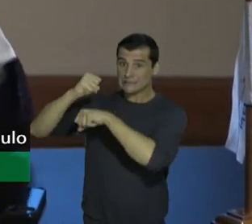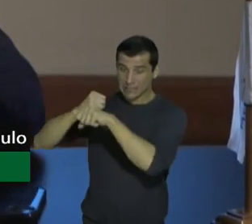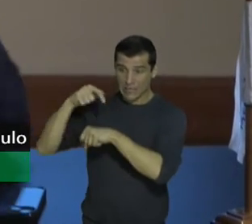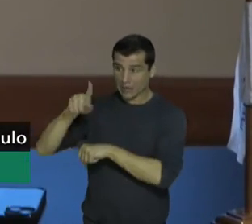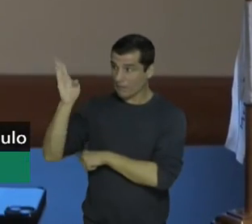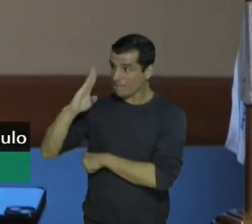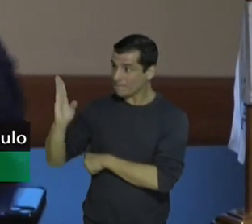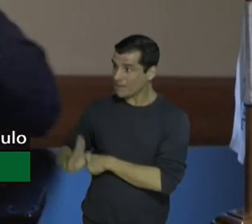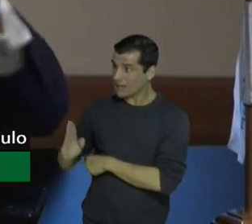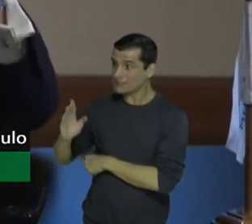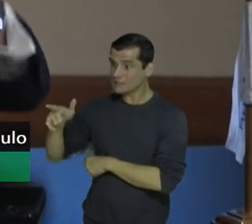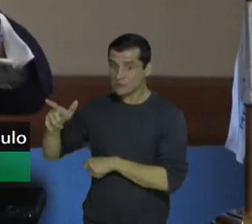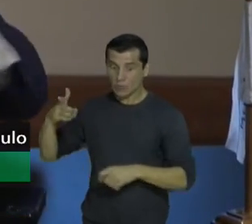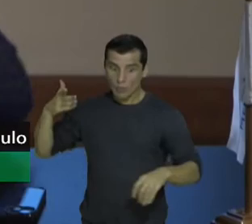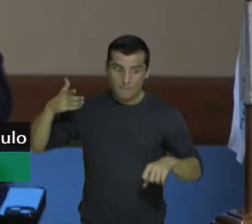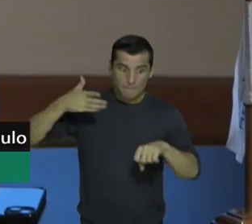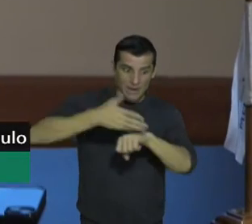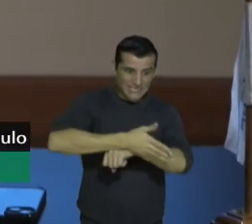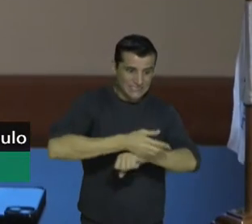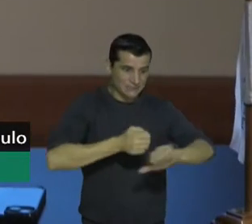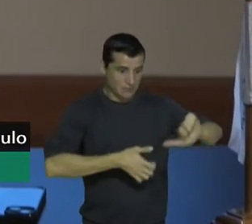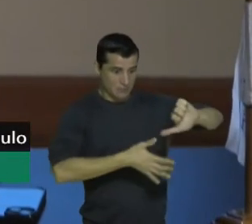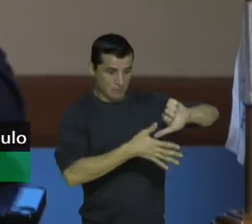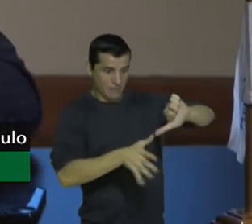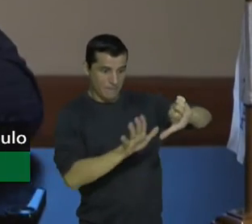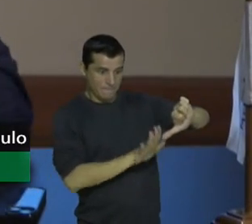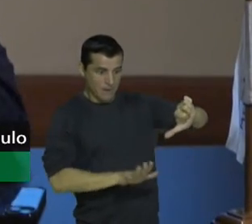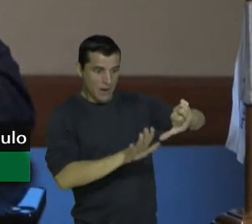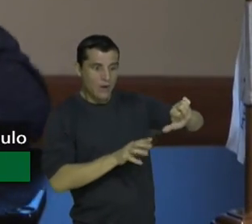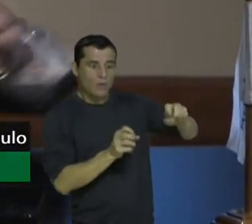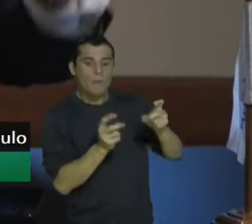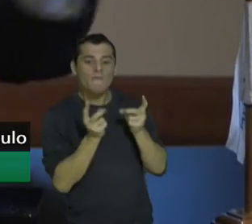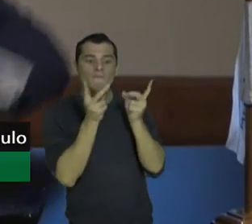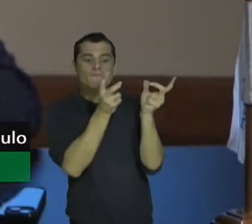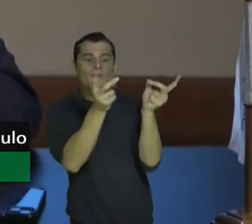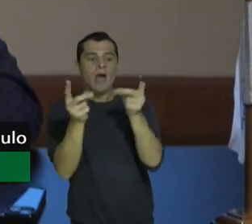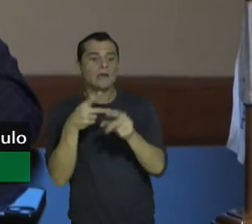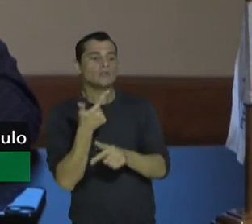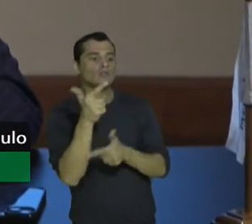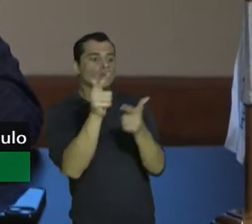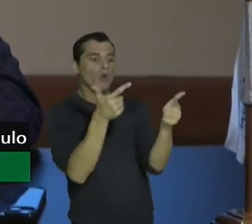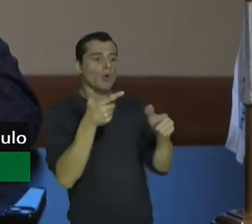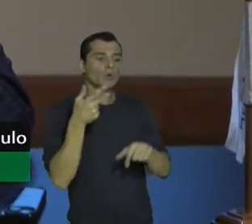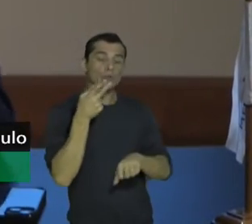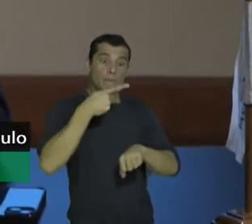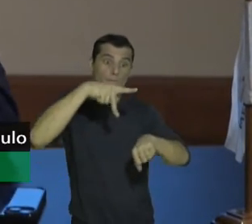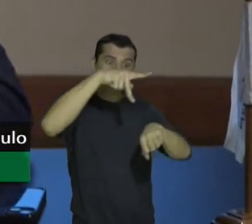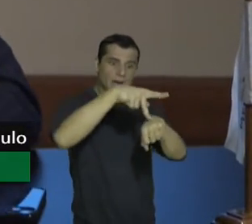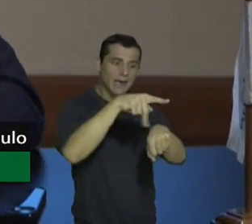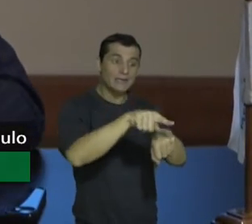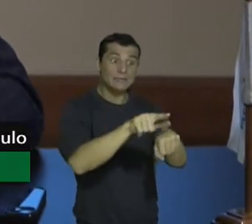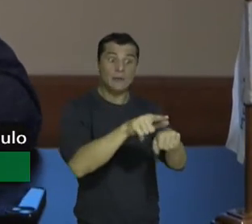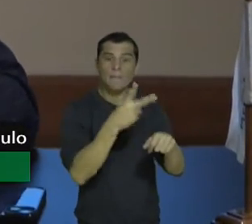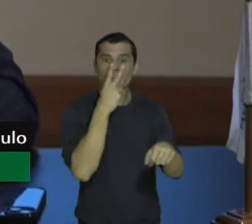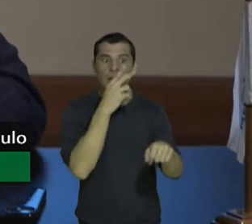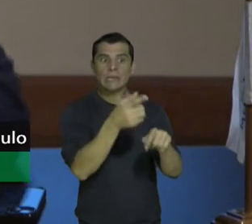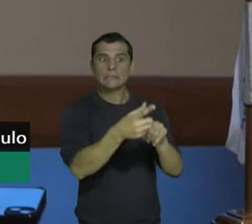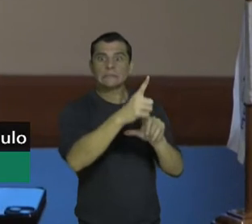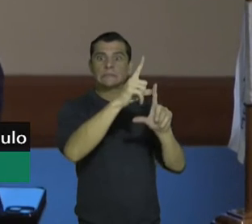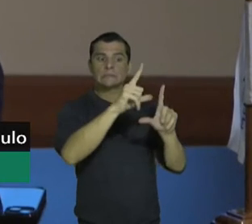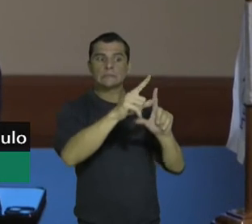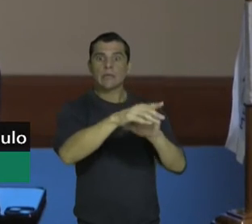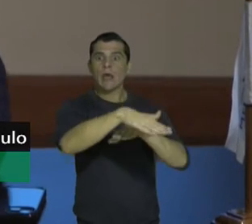América do Sul visavi as exportações de Santa Catarina para outros mercados ela recuou em termos relativos Mas a